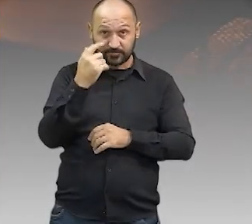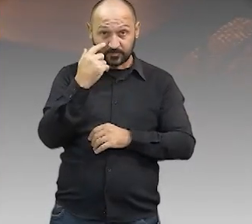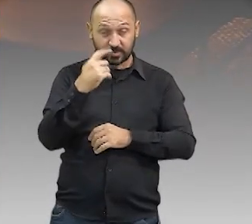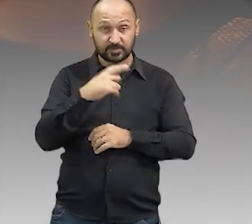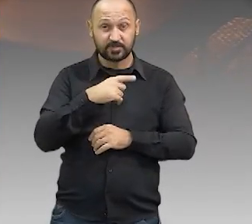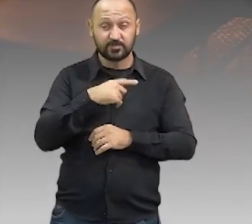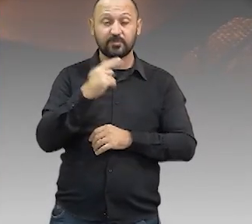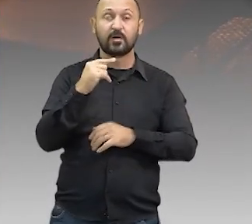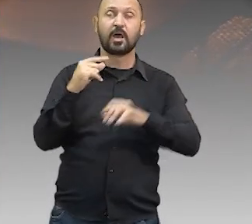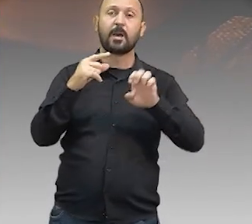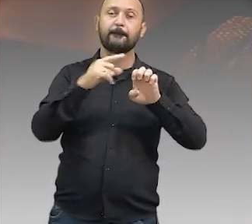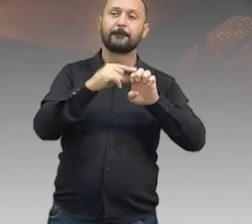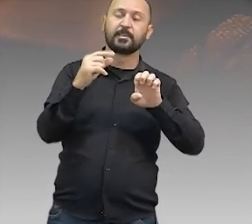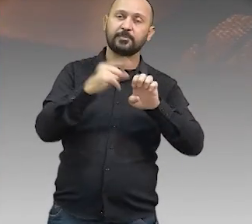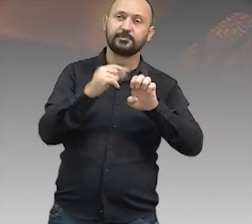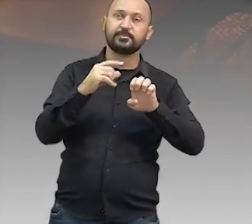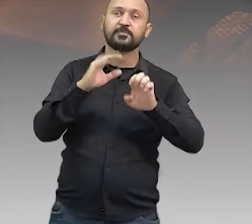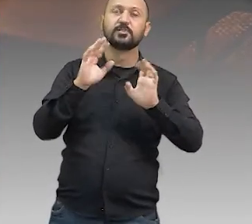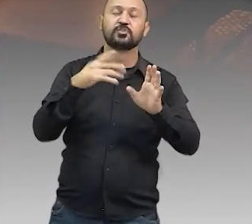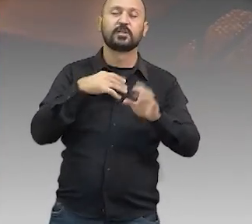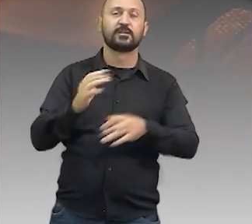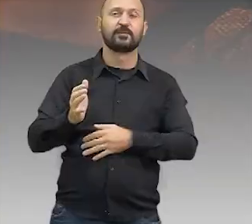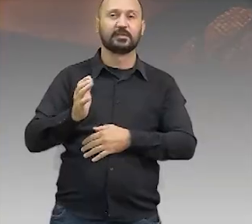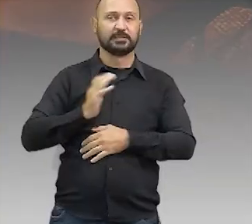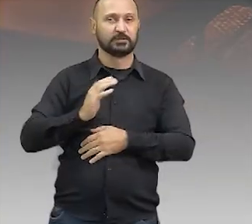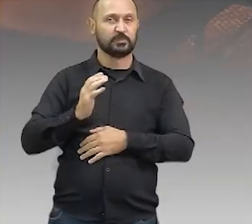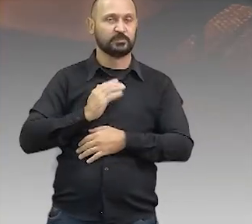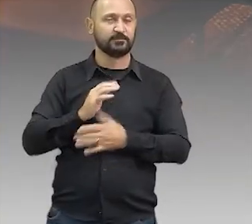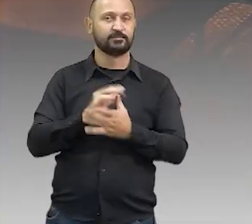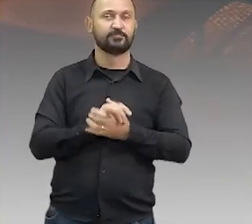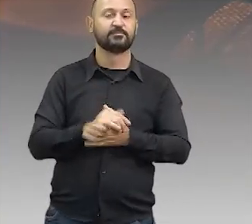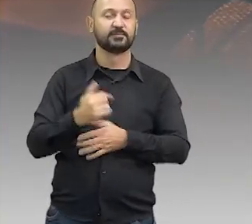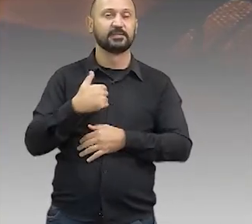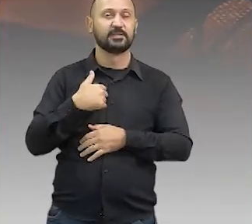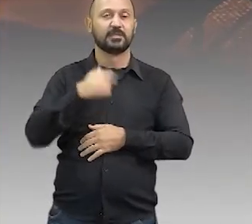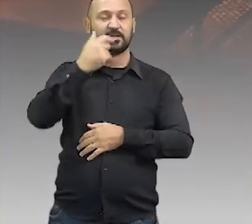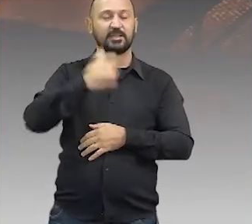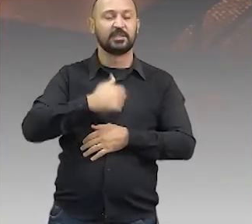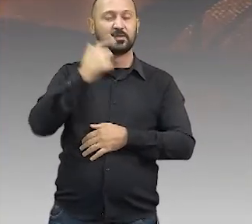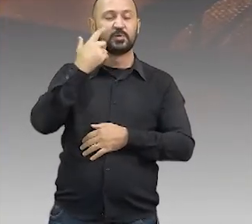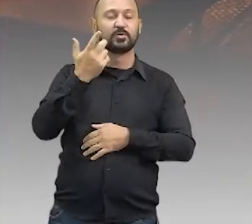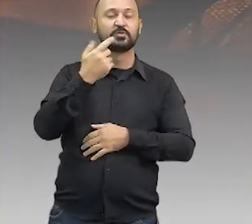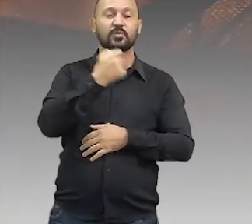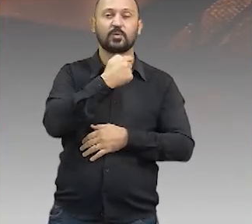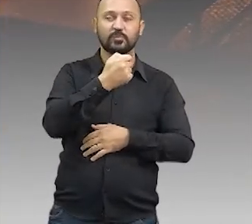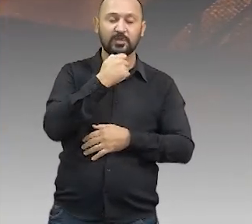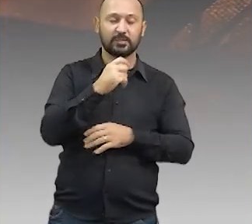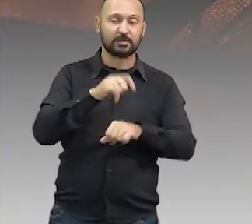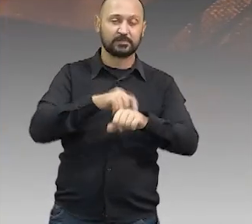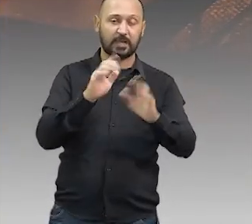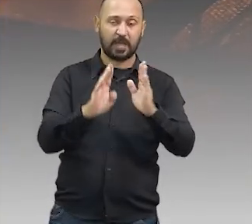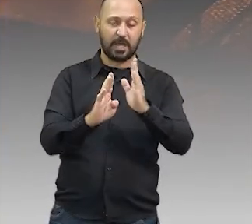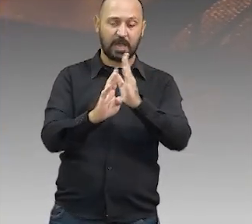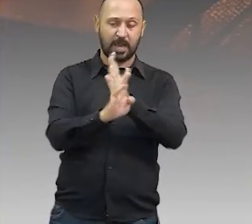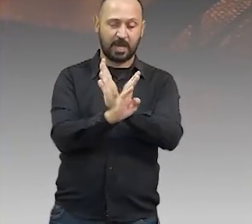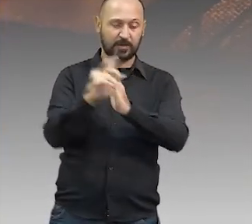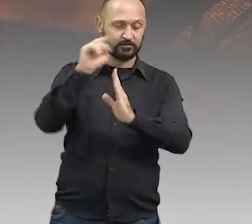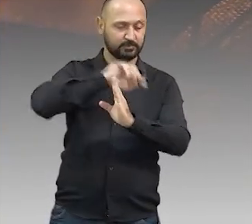você fosse empresário, você já estaria rico. E eu não sou, eu sou jornalista. Então, essa